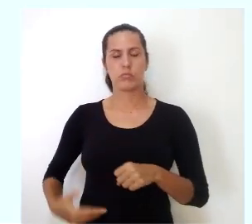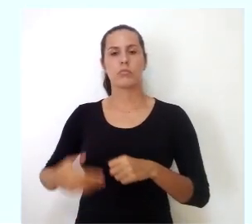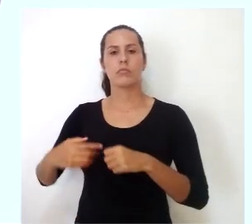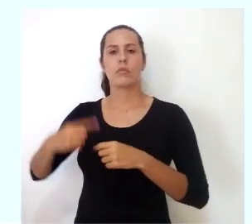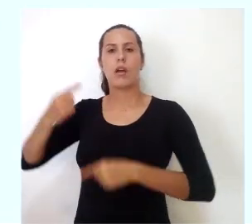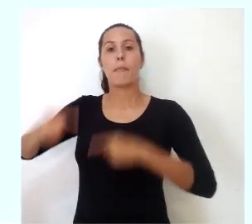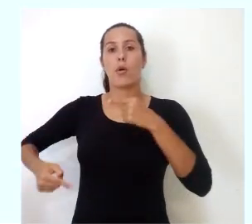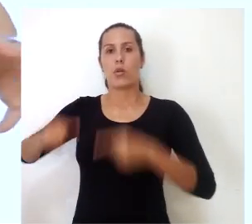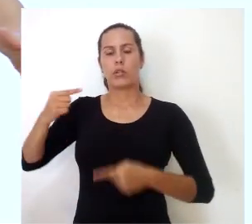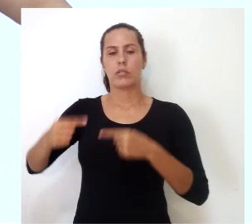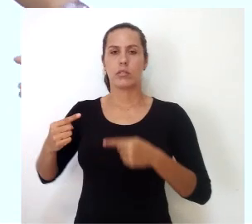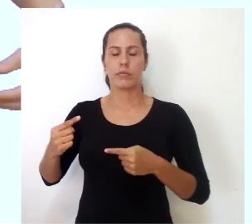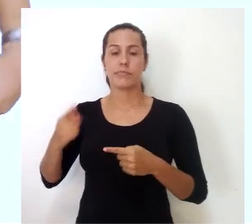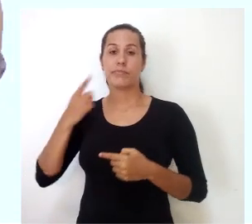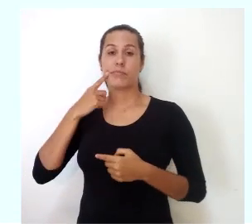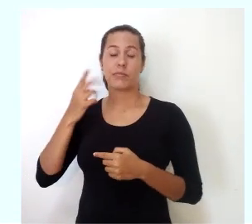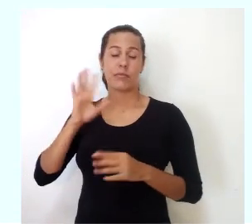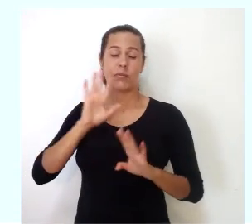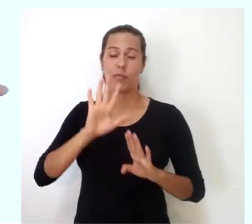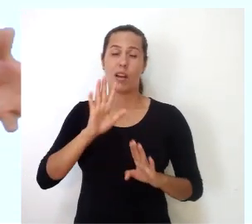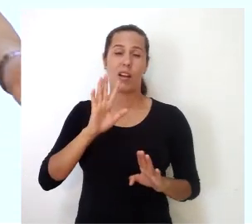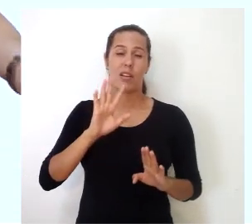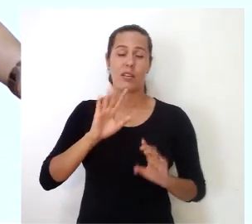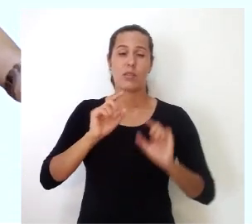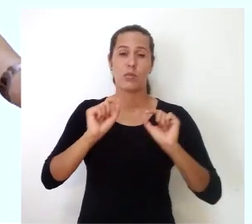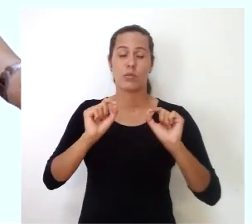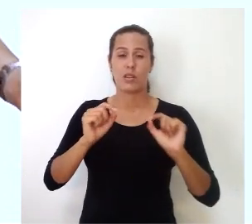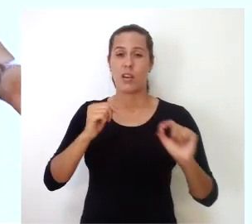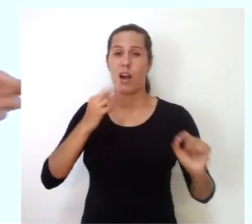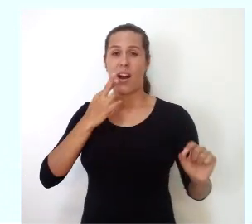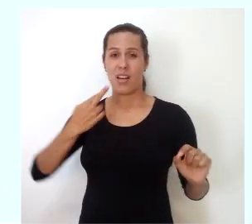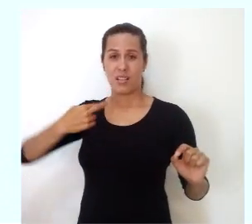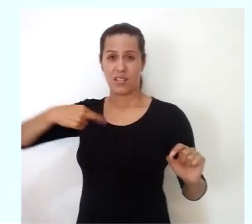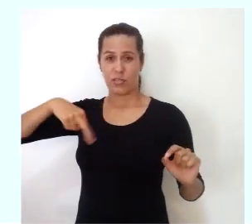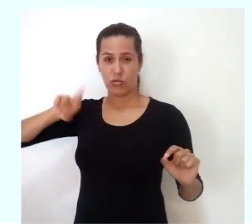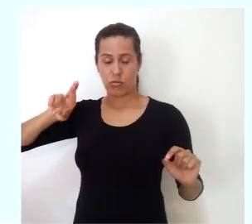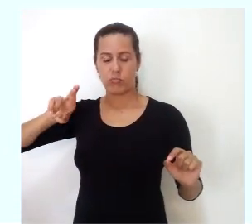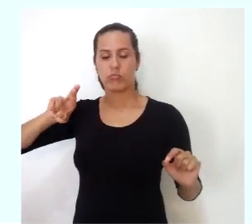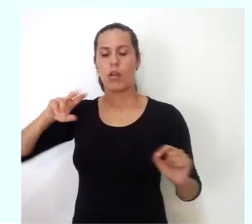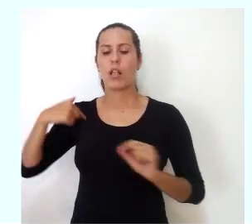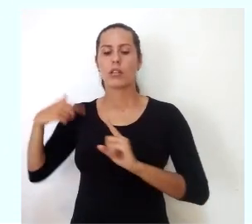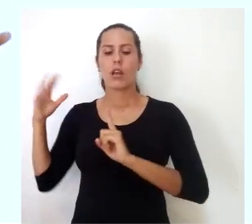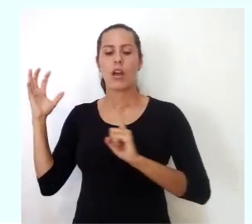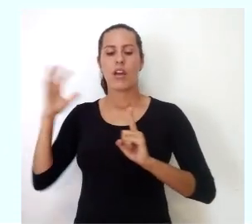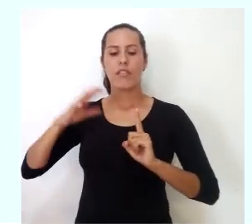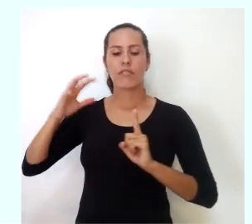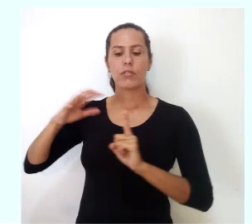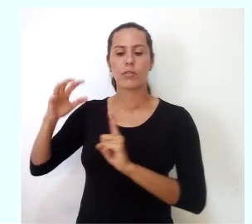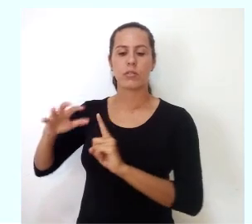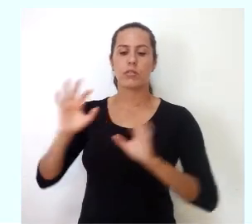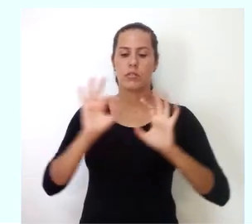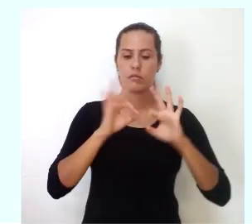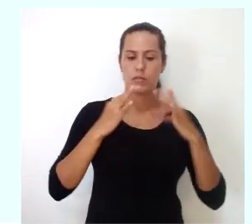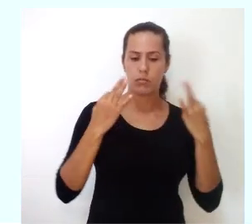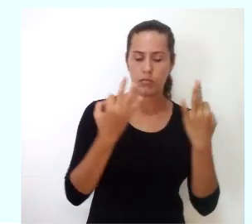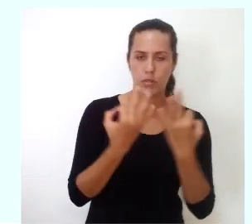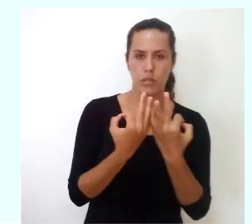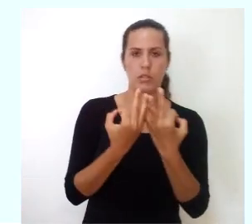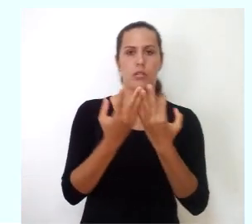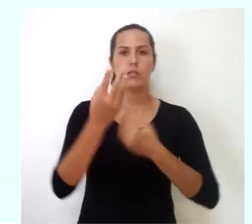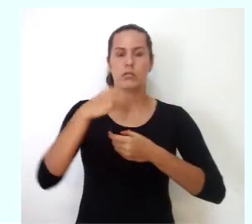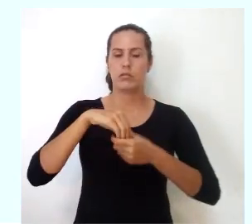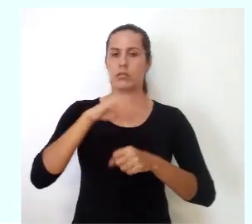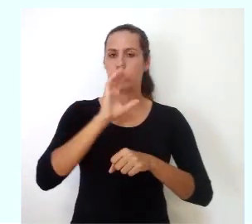religião, de todo esse código que as religiões têm e a sua influência na família, no Estado, na